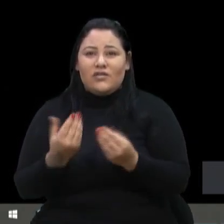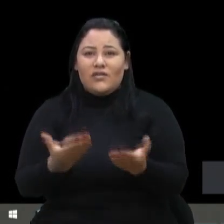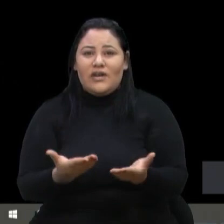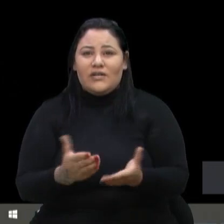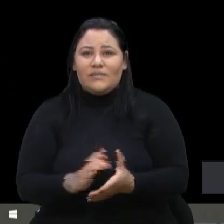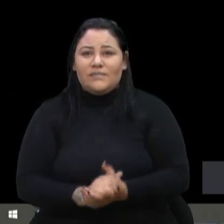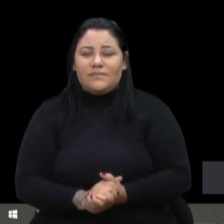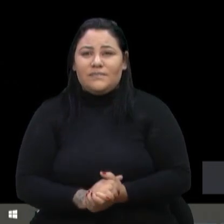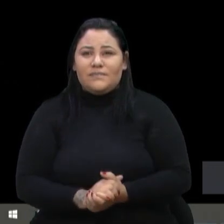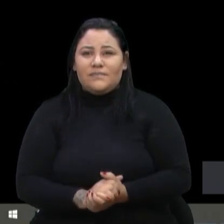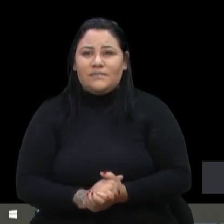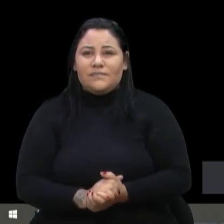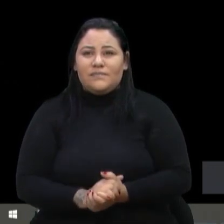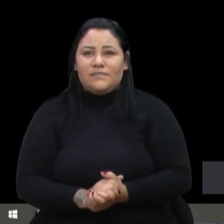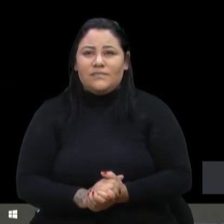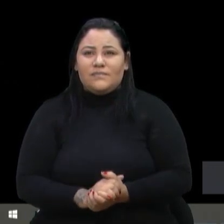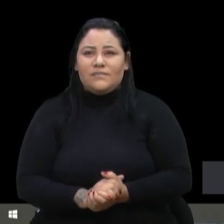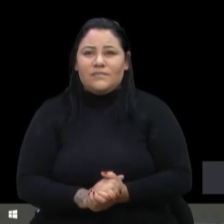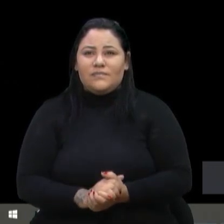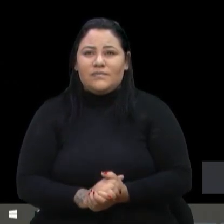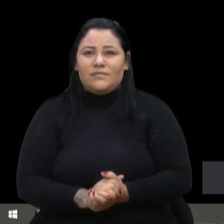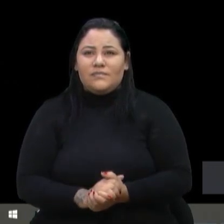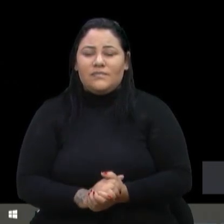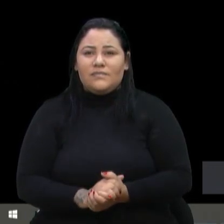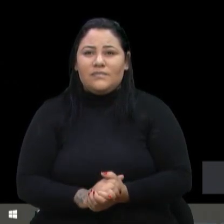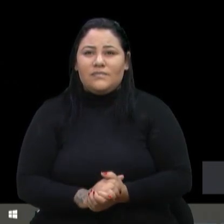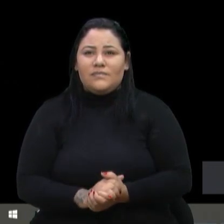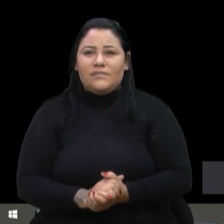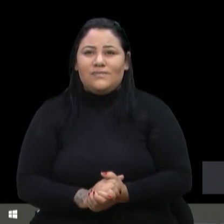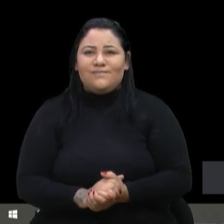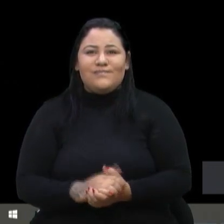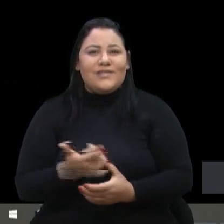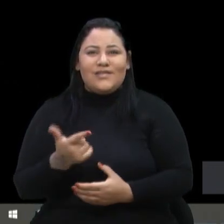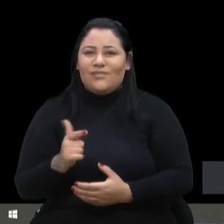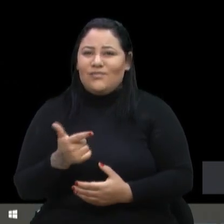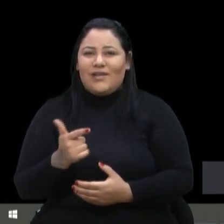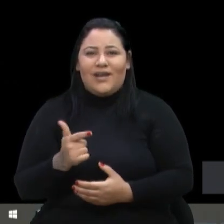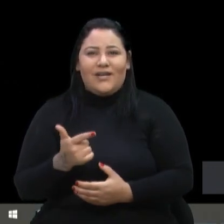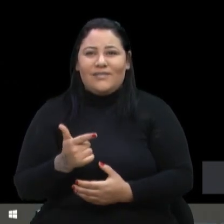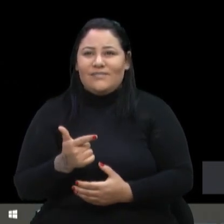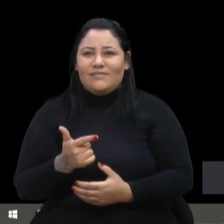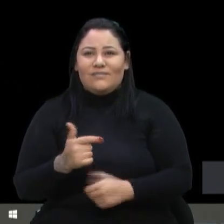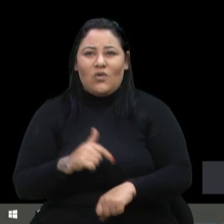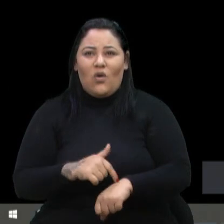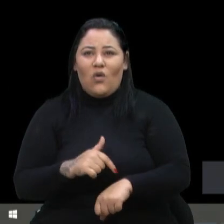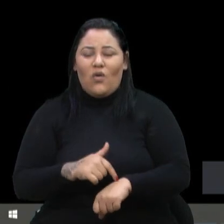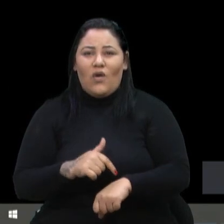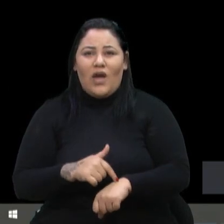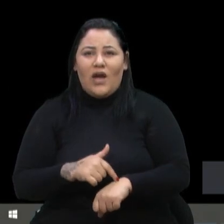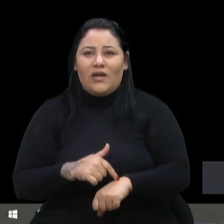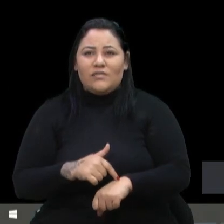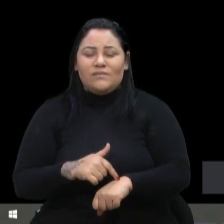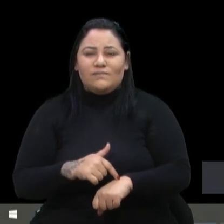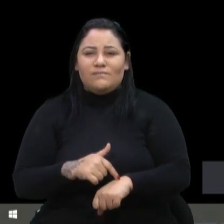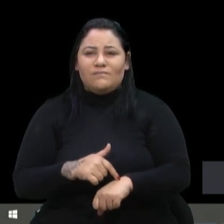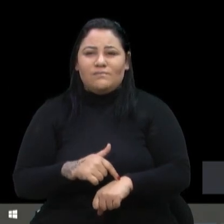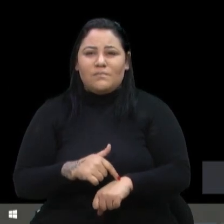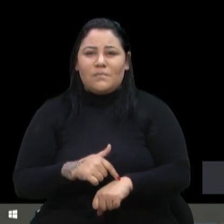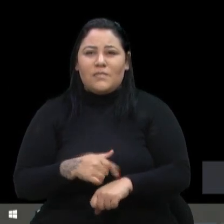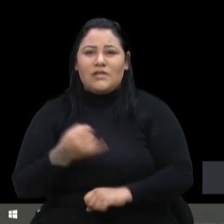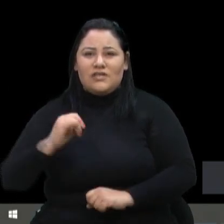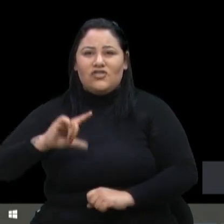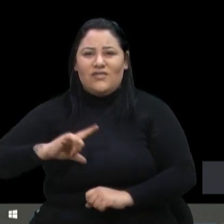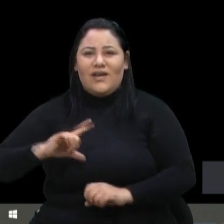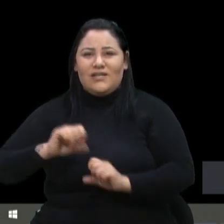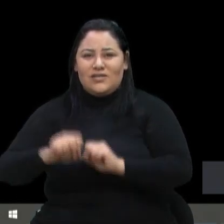cidade é bem precária, não tem ciclovia. Precário, não tem ciclovia? Tem que andar no meio dos carros. Se tivesse ciclovia,